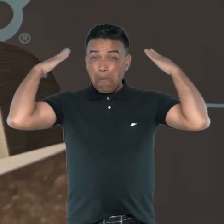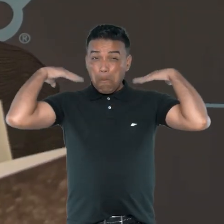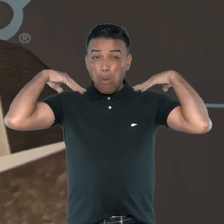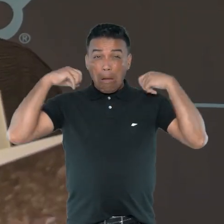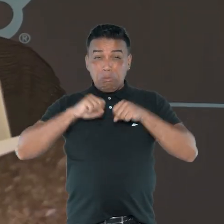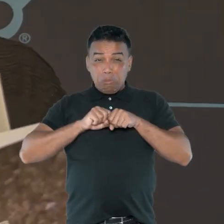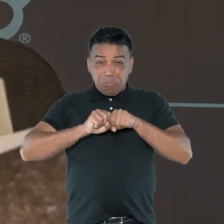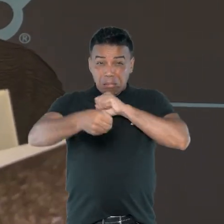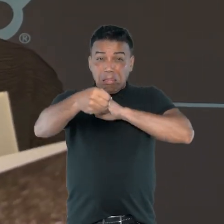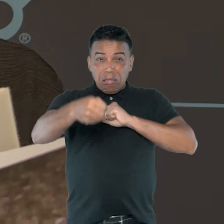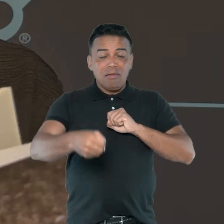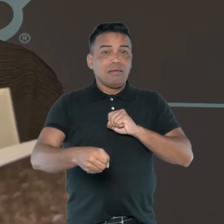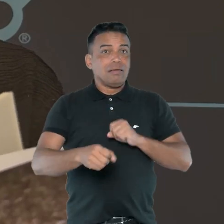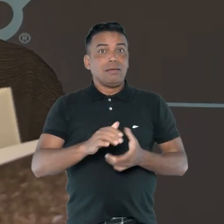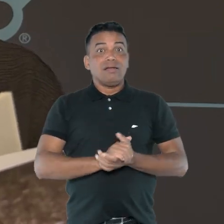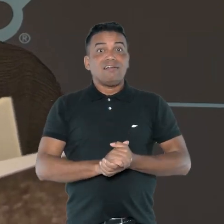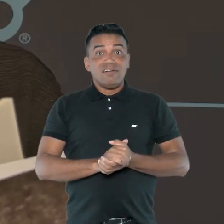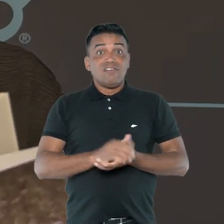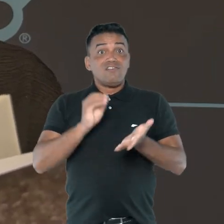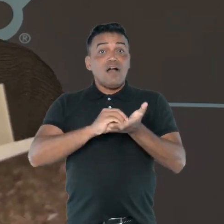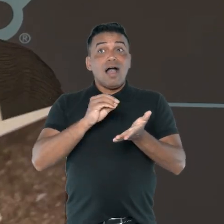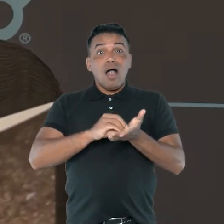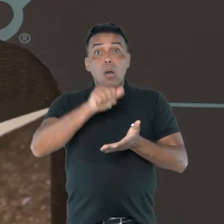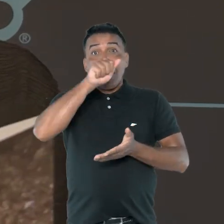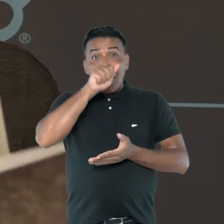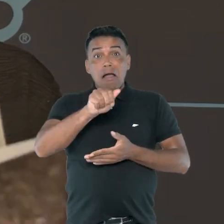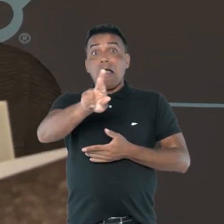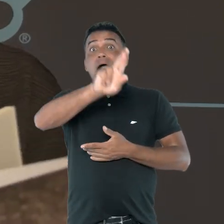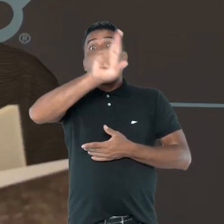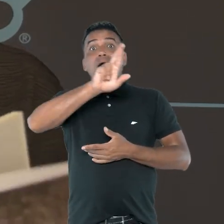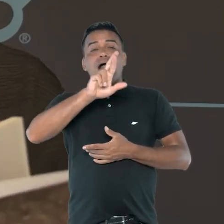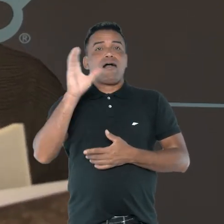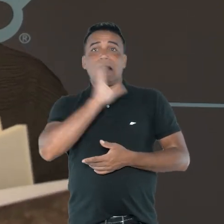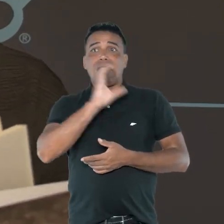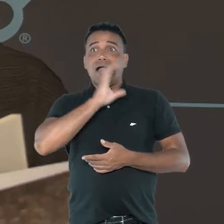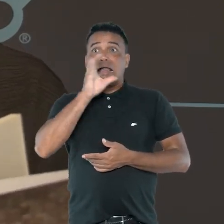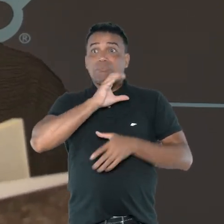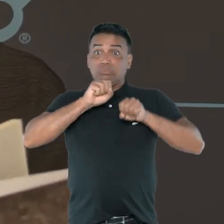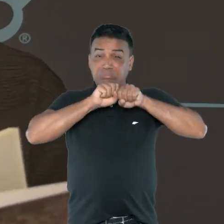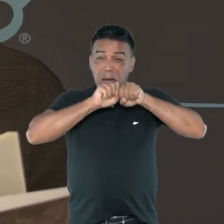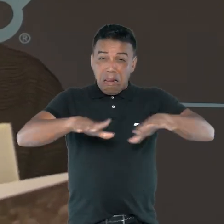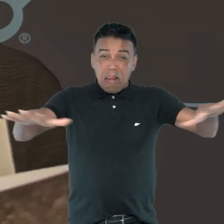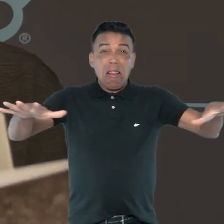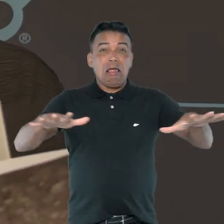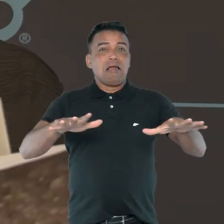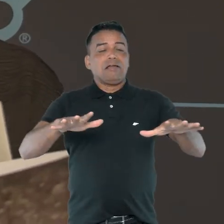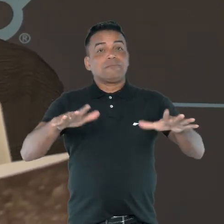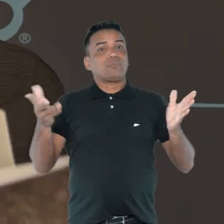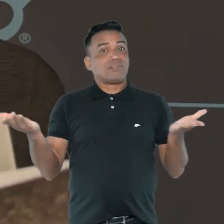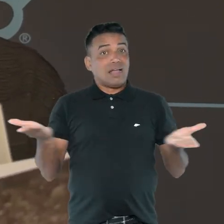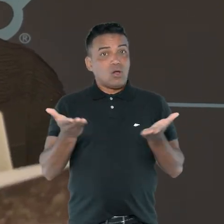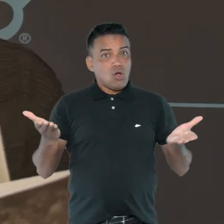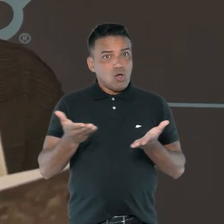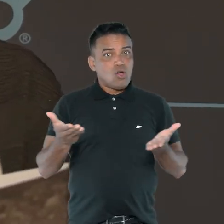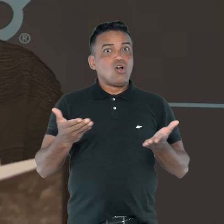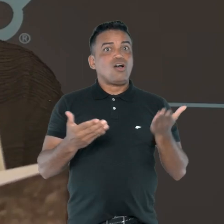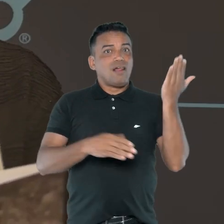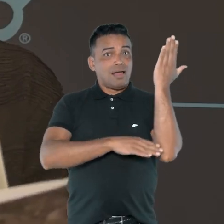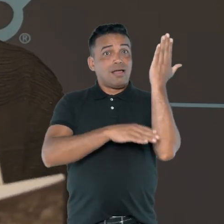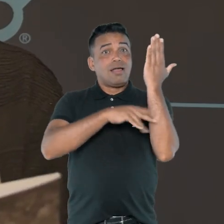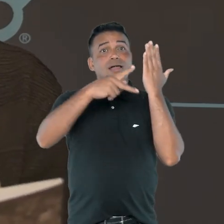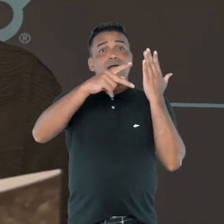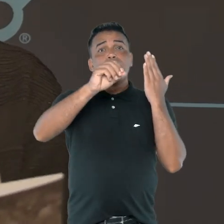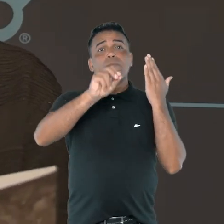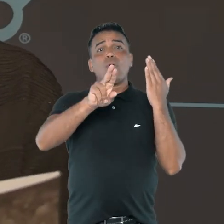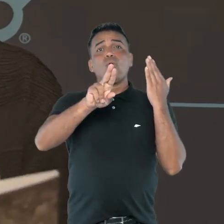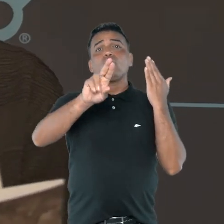pulmão, mata por falta de ar. Parece que a velocidade do contágio está assustadora. Agora, na pousada, só se fala